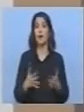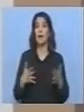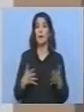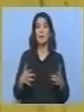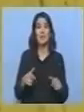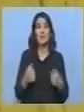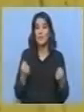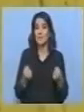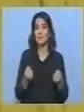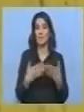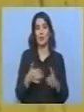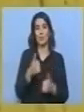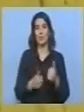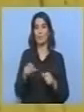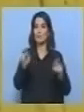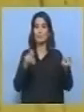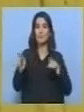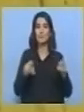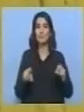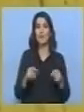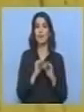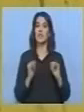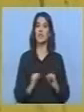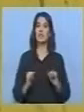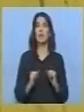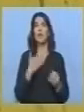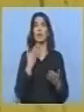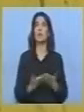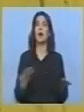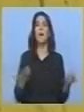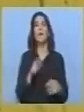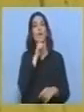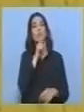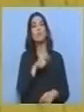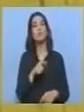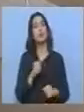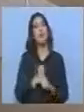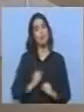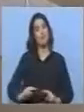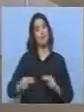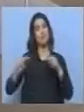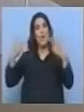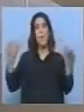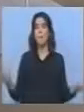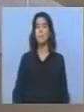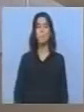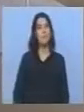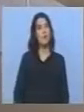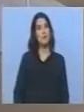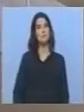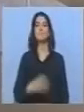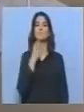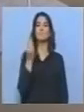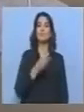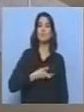conseguiram abrir concursos de recrutamento internacional que permitissem, no fundo, haver oportunidades de promoção na carreira. O recrutamento dos